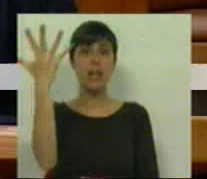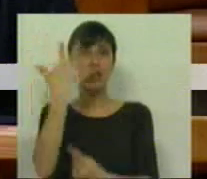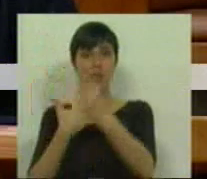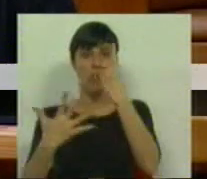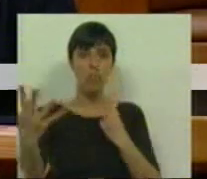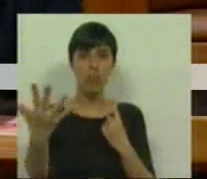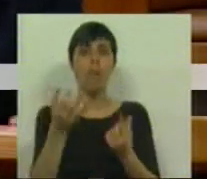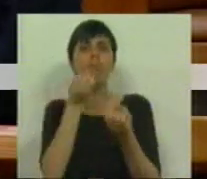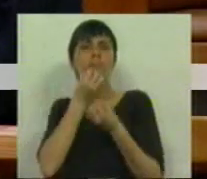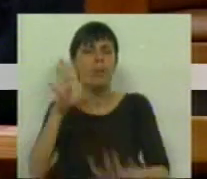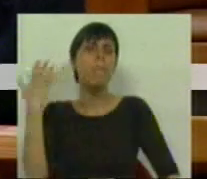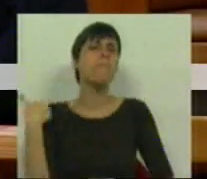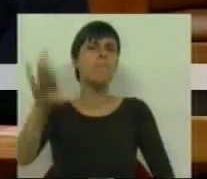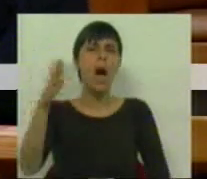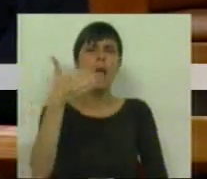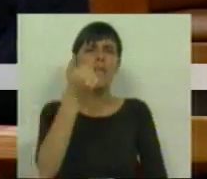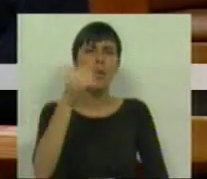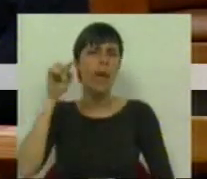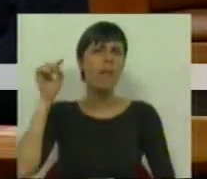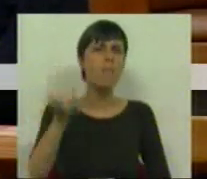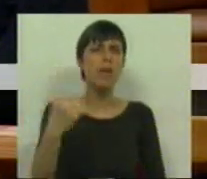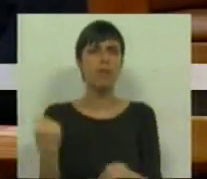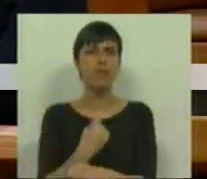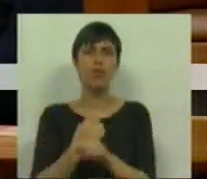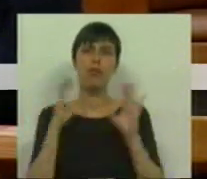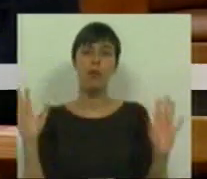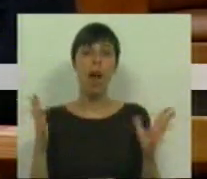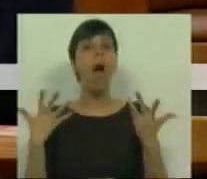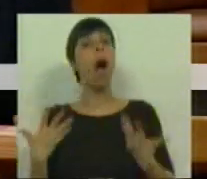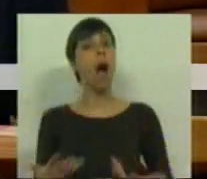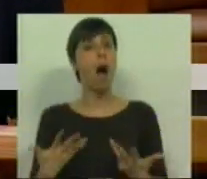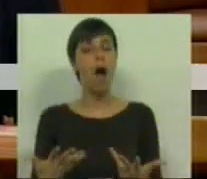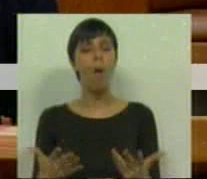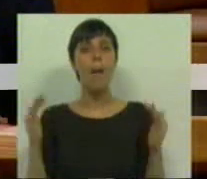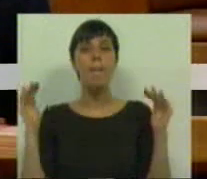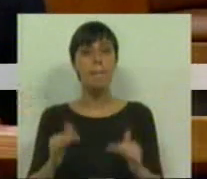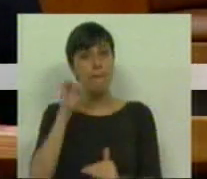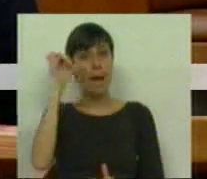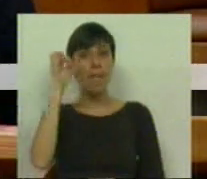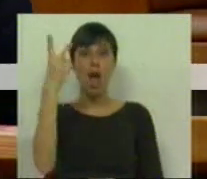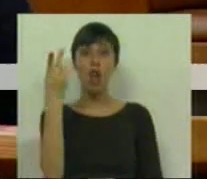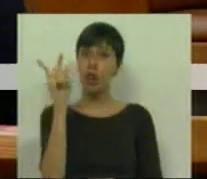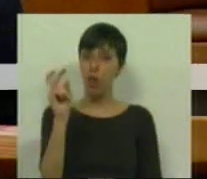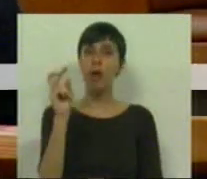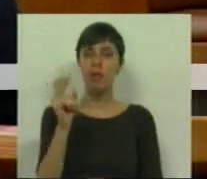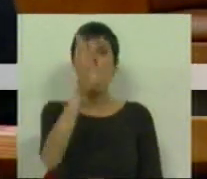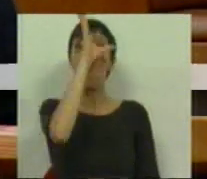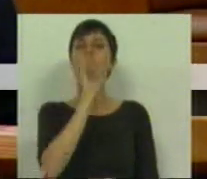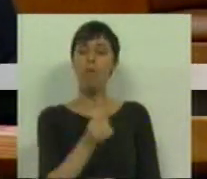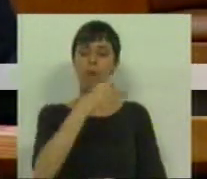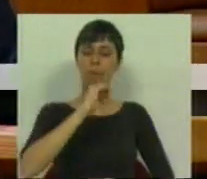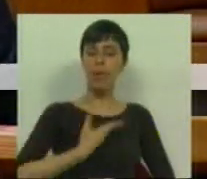1, perdeu mais de 50 mil funcionários. Agora, em menos de 2 anos, no